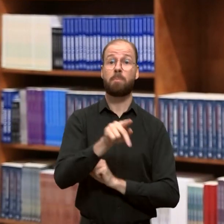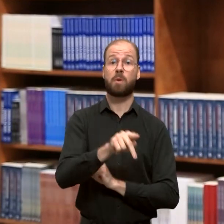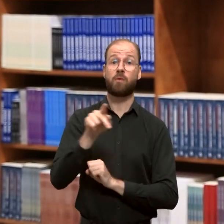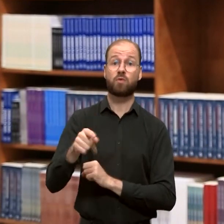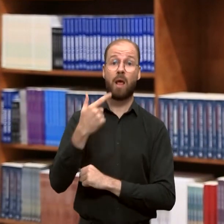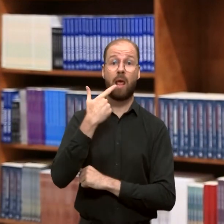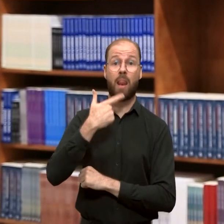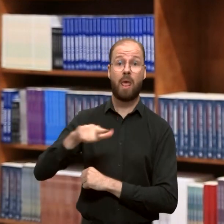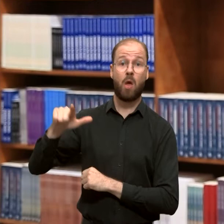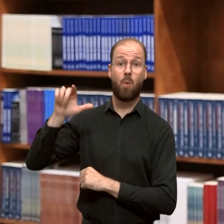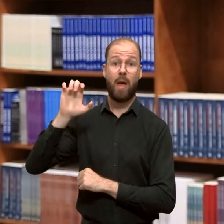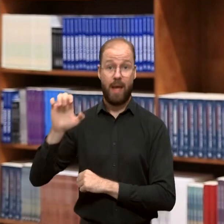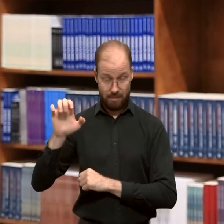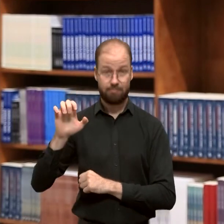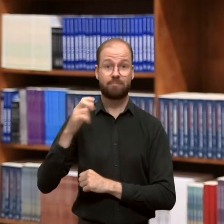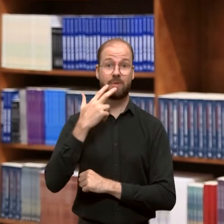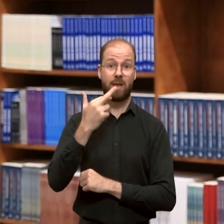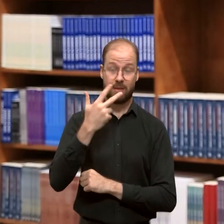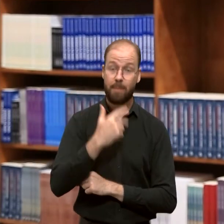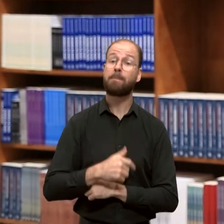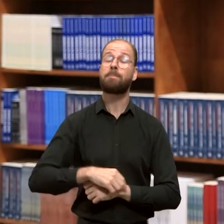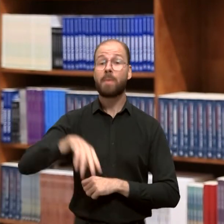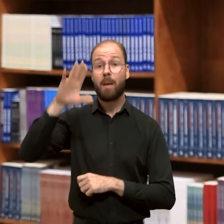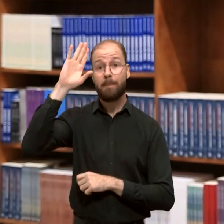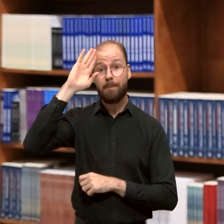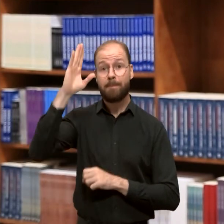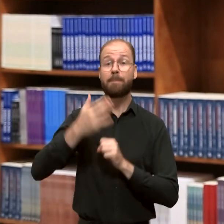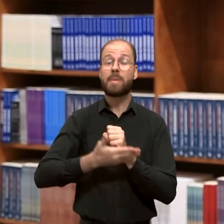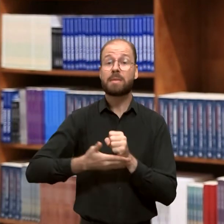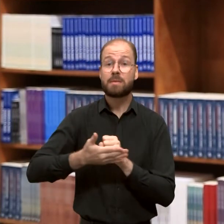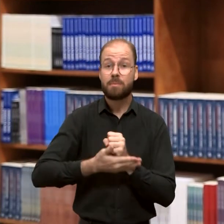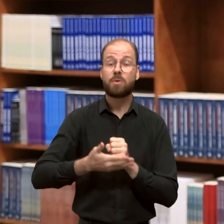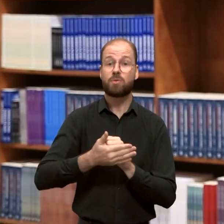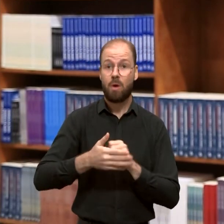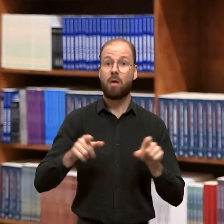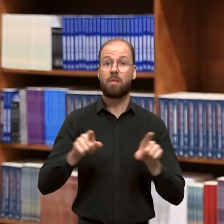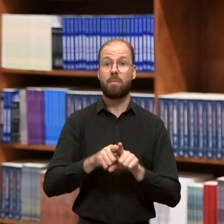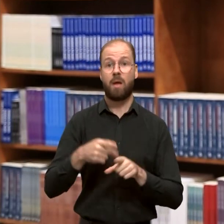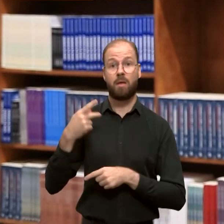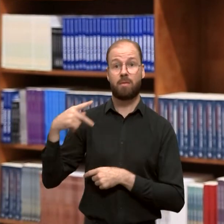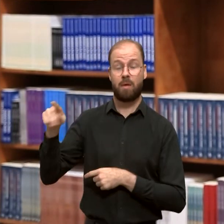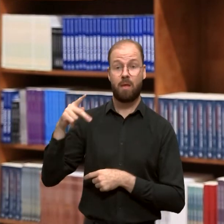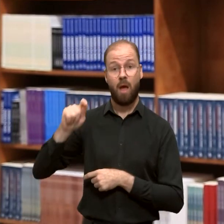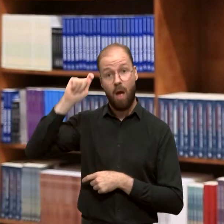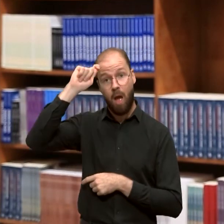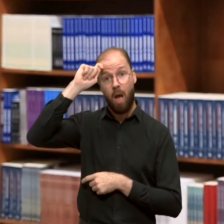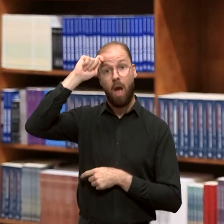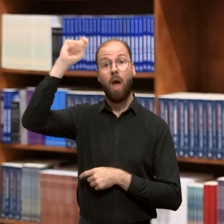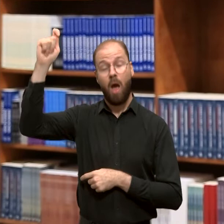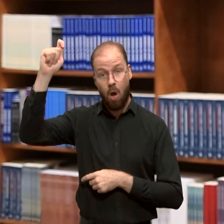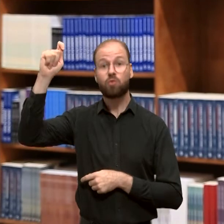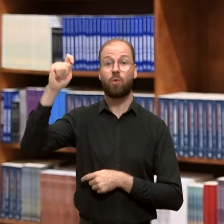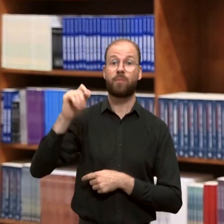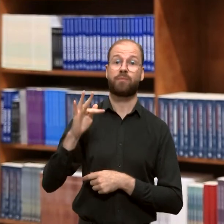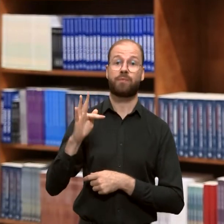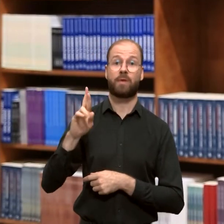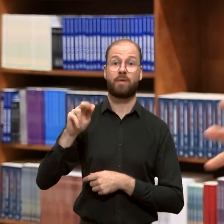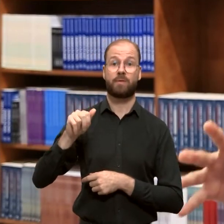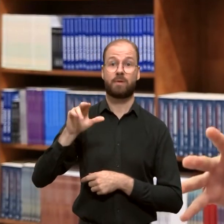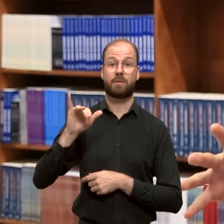estrangeiras, princípios e práticas de Francisco José Quaresma de Figueiredo. Baseado em